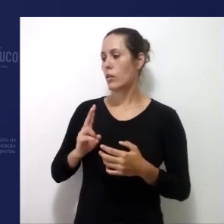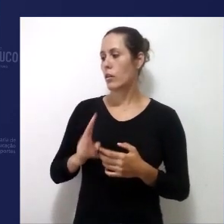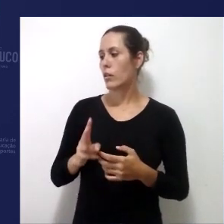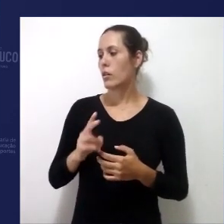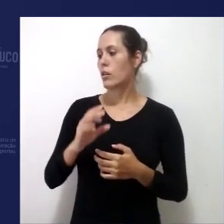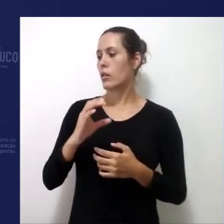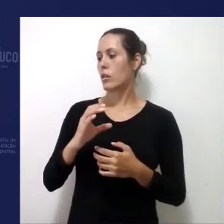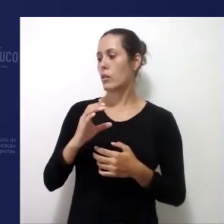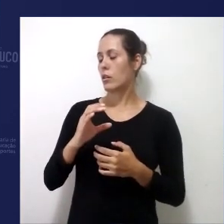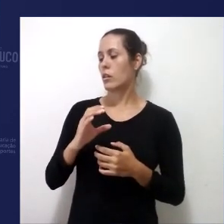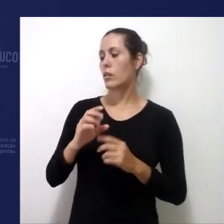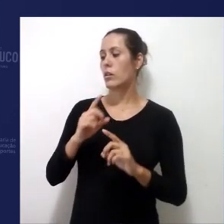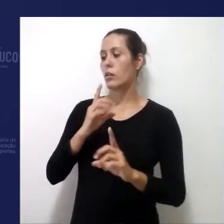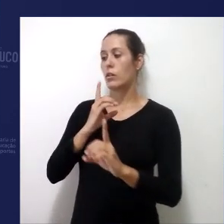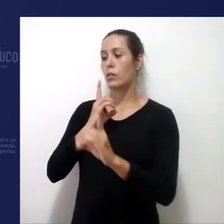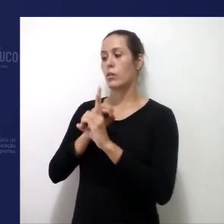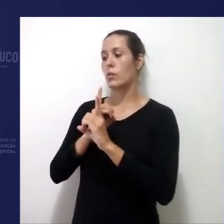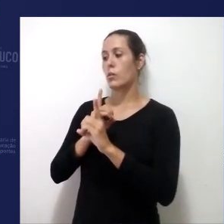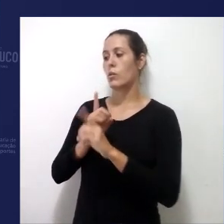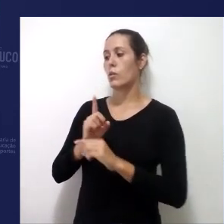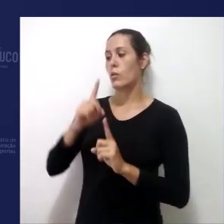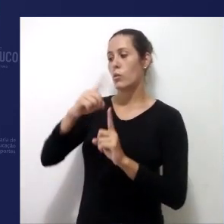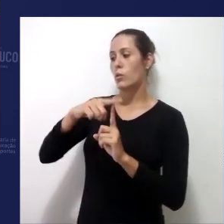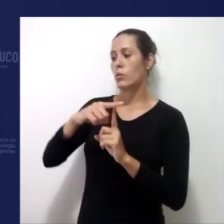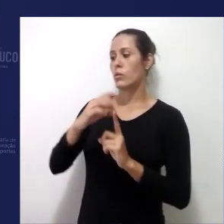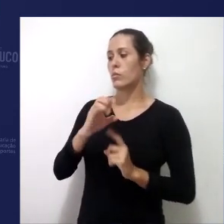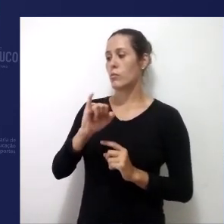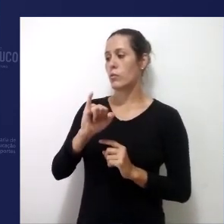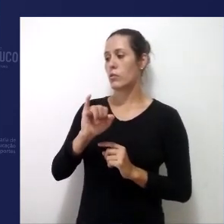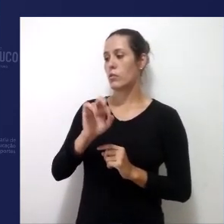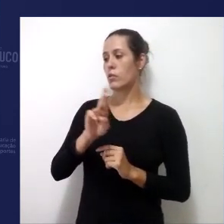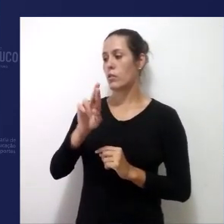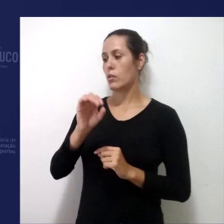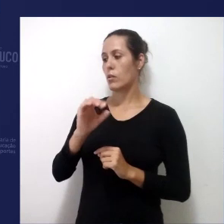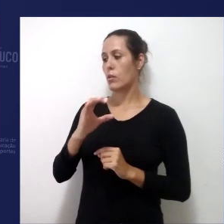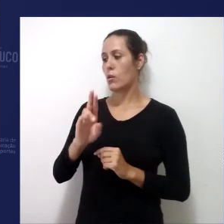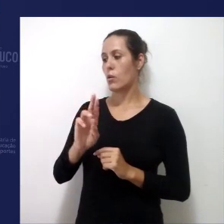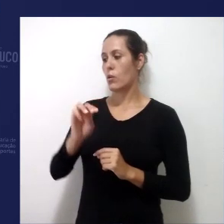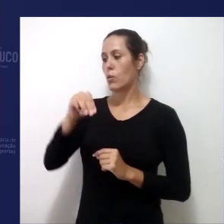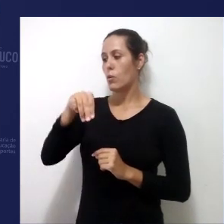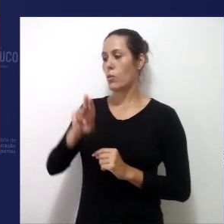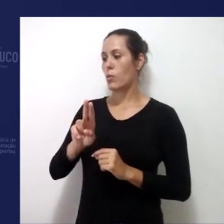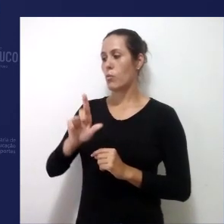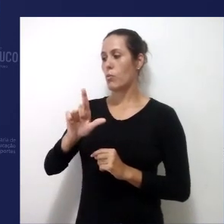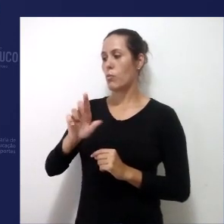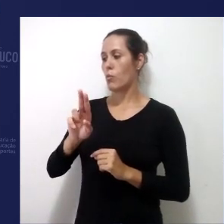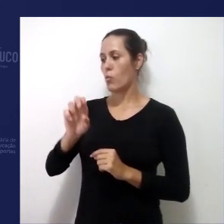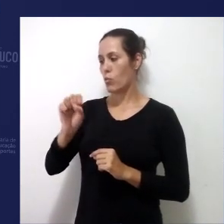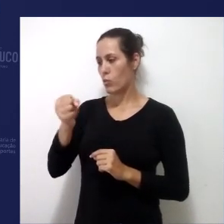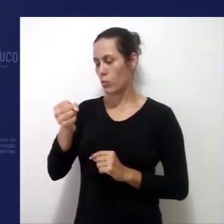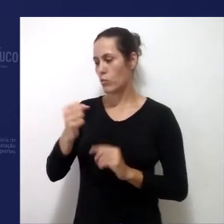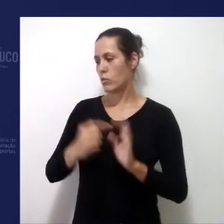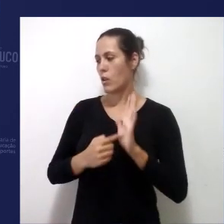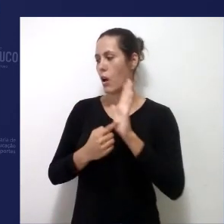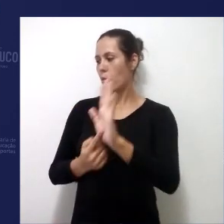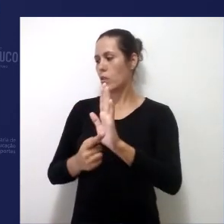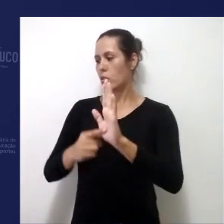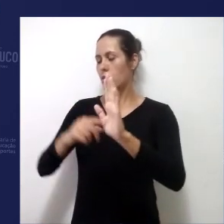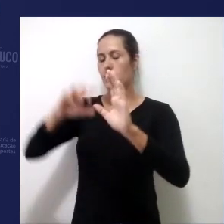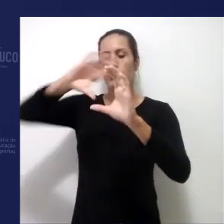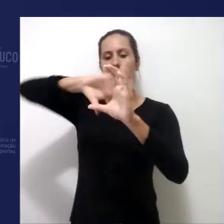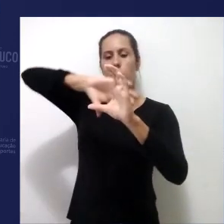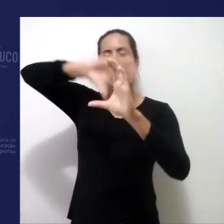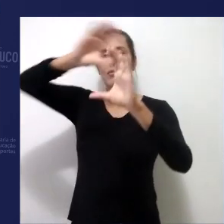falando sobre as nuvens altas, a gente vai encontrar aí na telinha as cirrocumulos. Elas vão apresentar formas